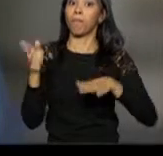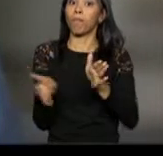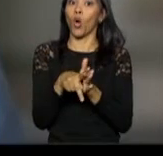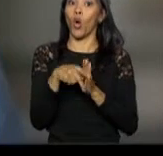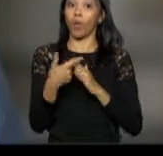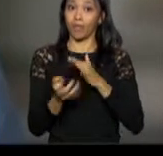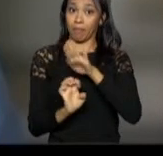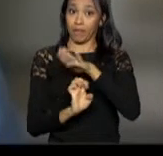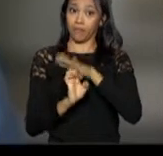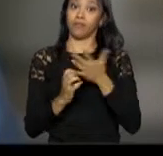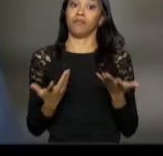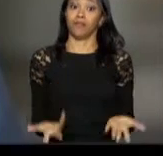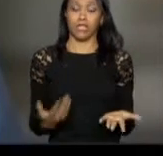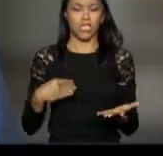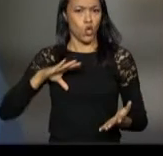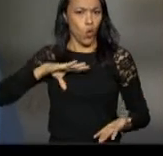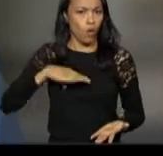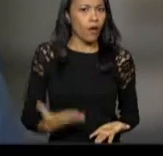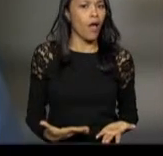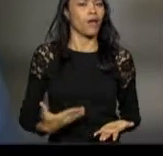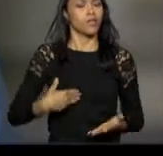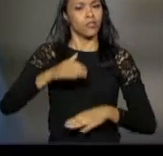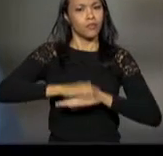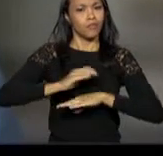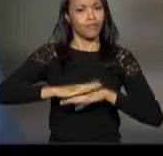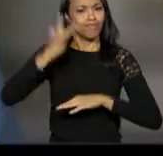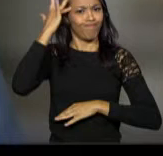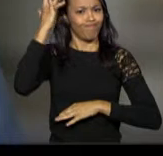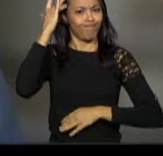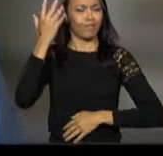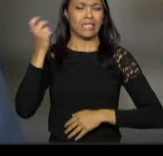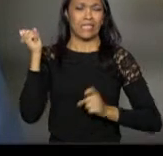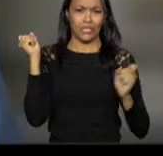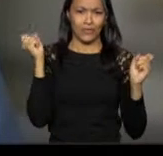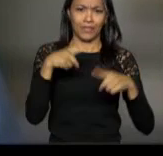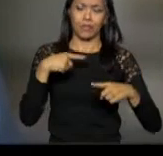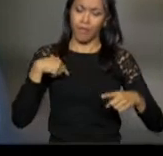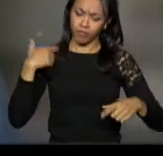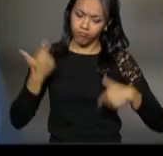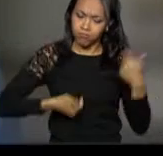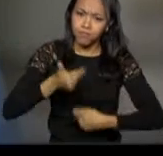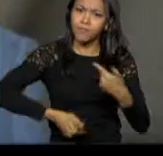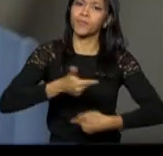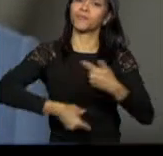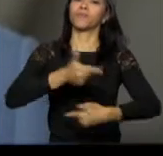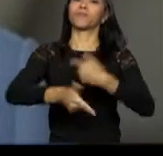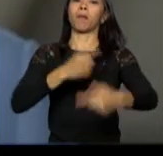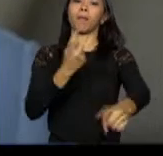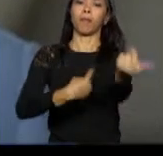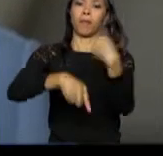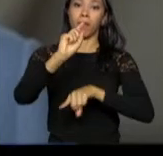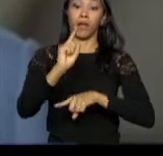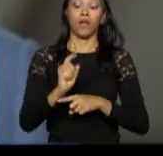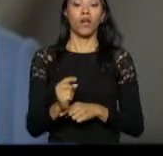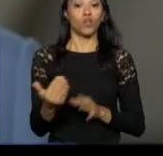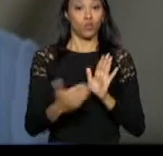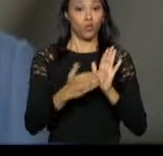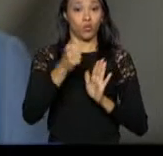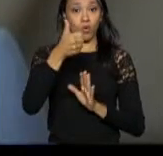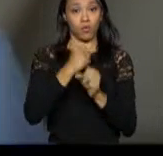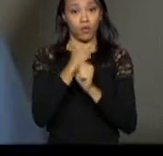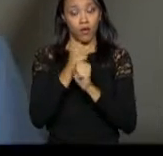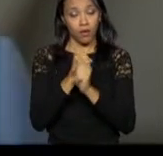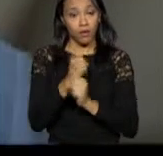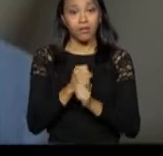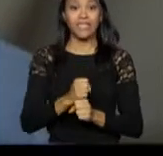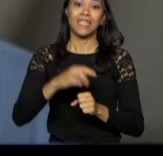e enfrentam com coragem e competência as dificuldades para crescer e prosperar. Nos últimos 11 anos,